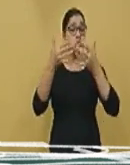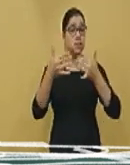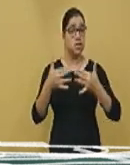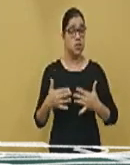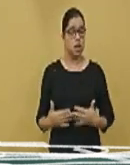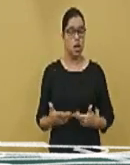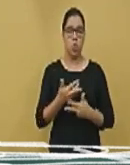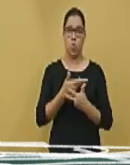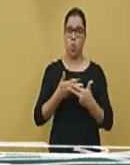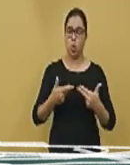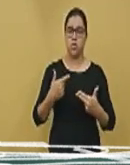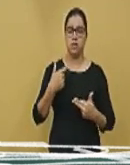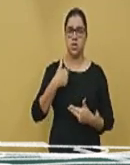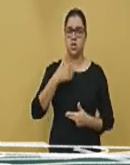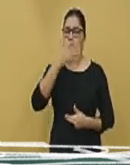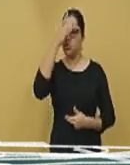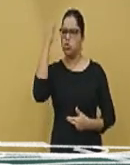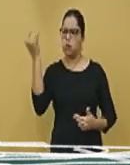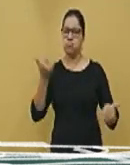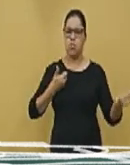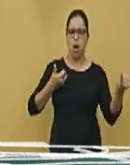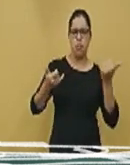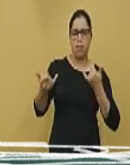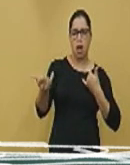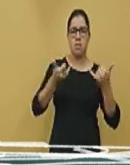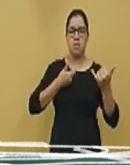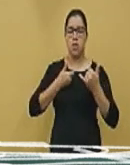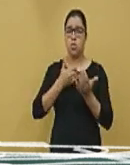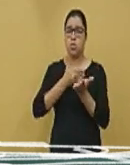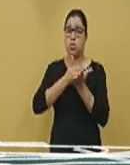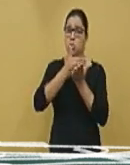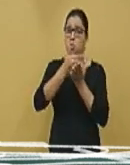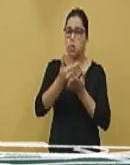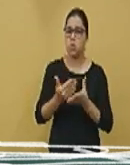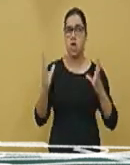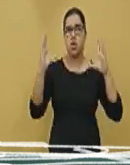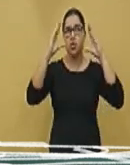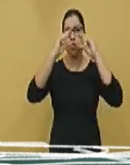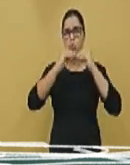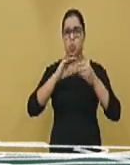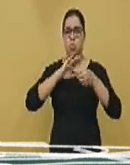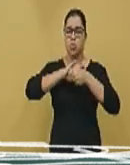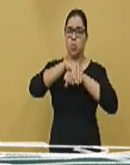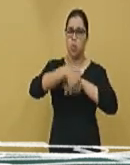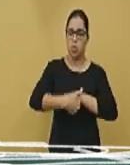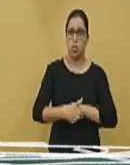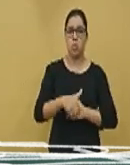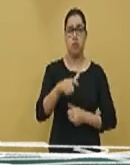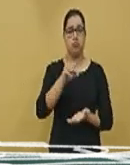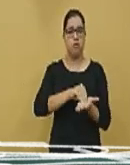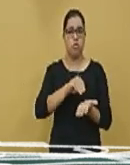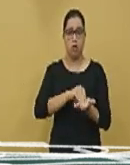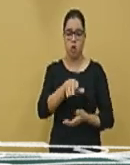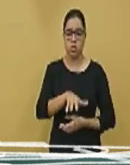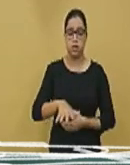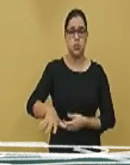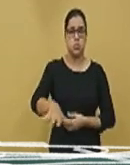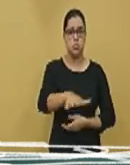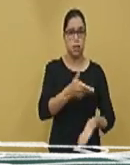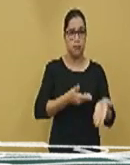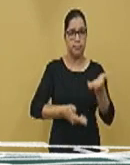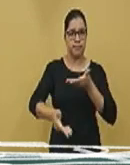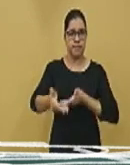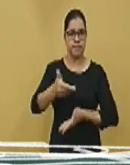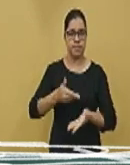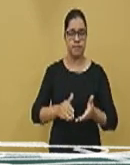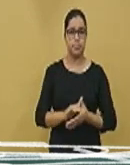coisas que eu tenho ouvido. Desde que a universidade está escura à noite, que não tem ambiente de integração, e as pessoas pedem